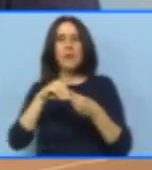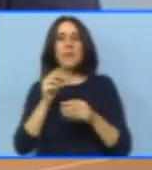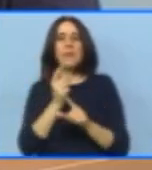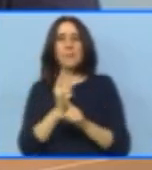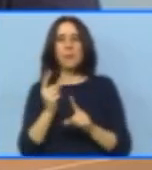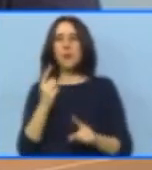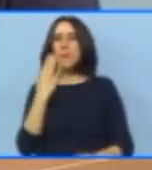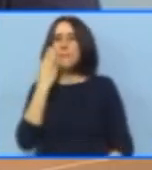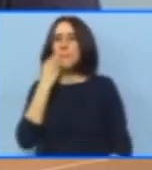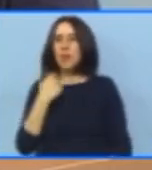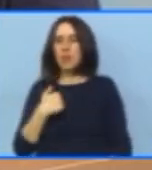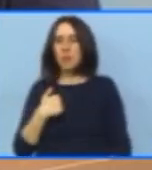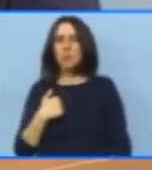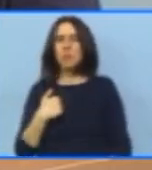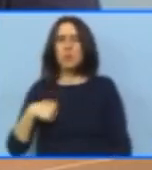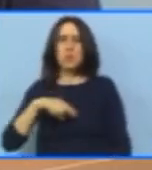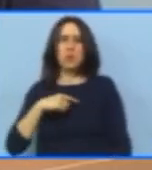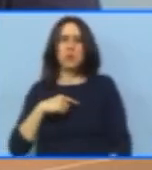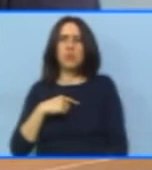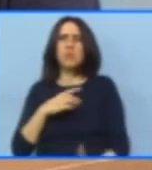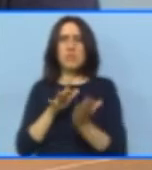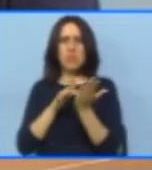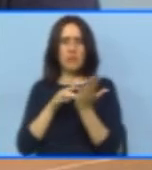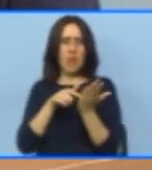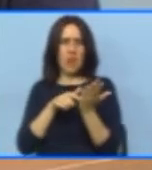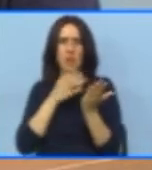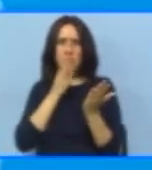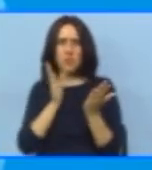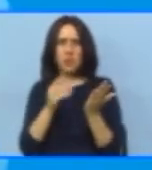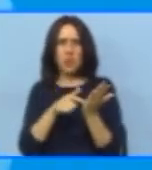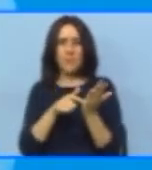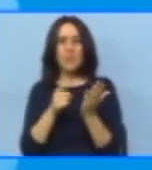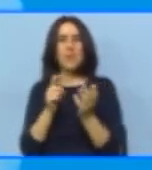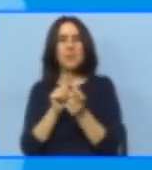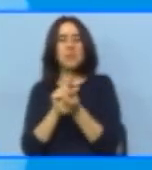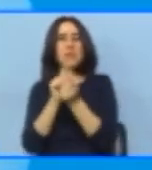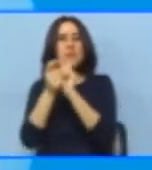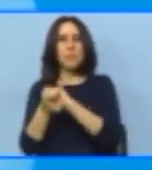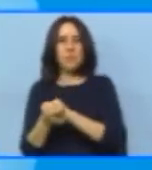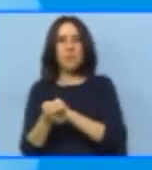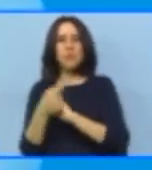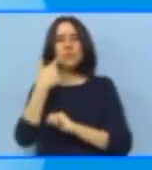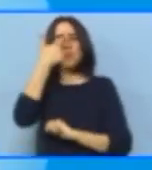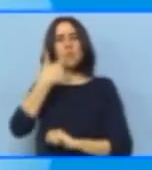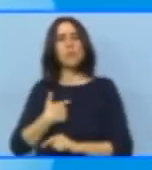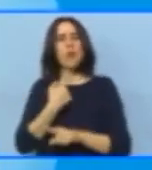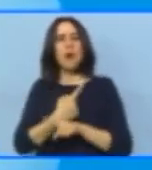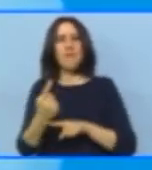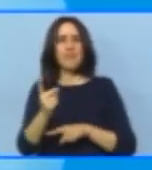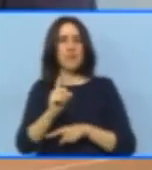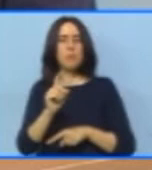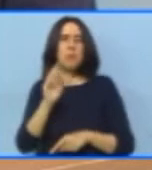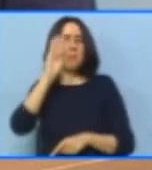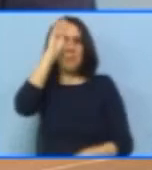eu estou convencido, nós aliás dizemos no livro, que esta mudança não depende de uma só pessoa, mesmo que essa pessoa seja o